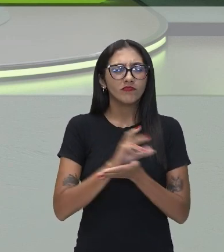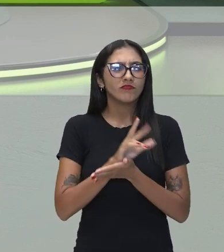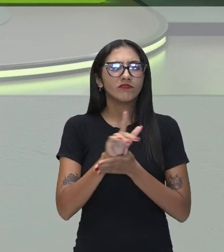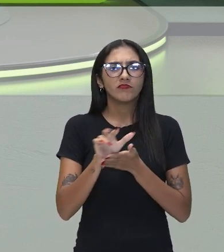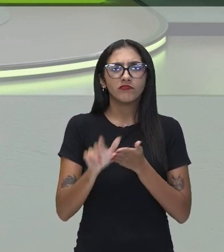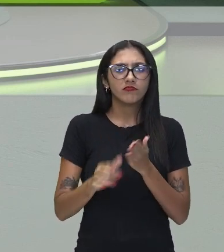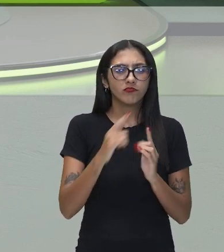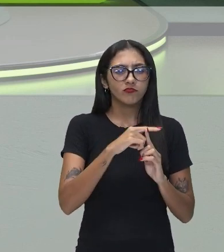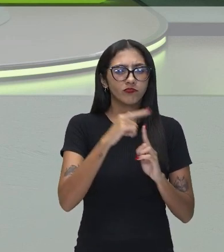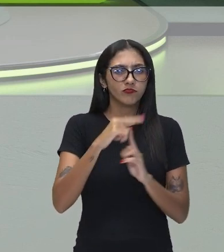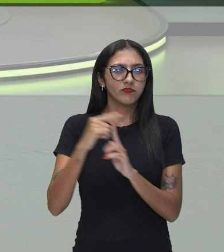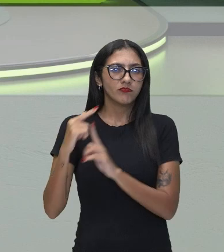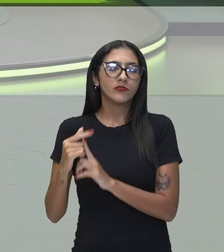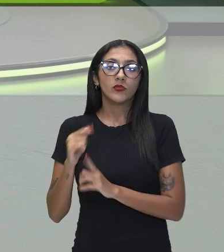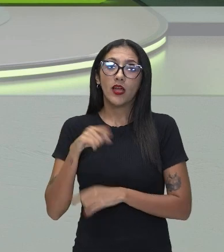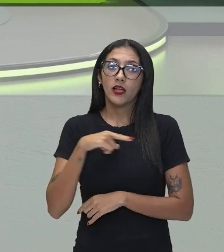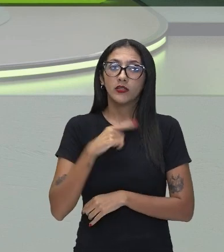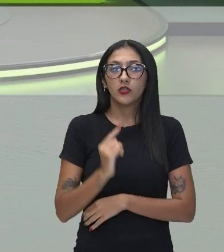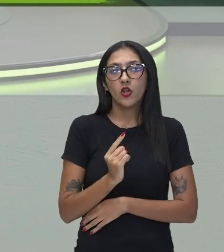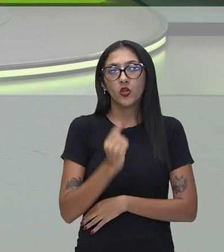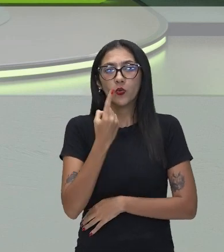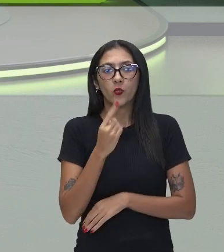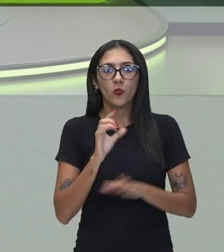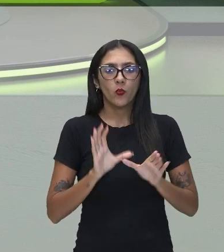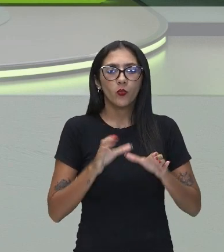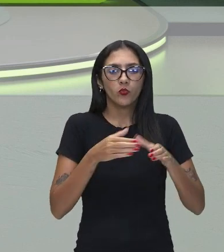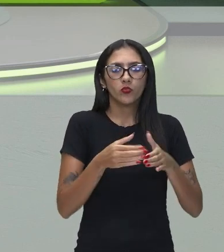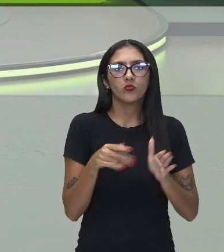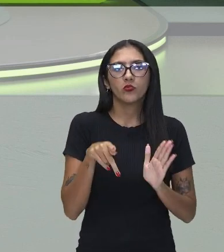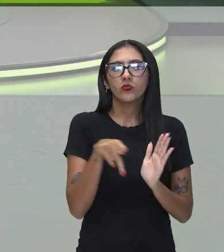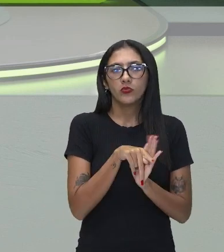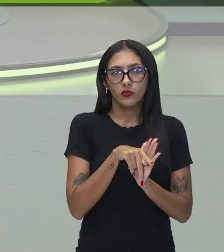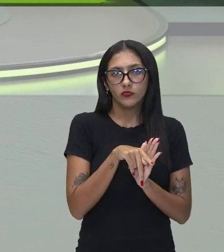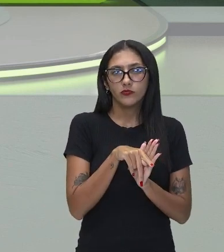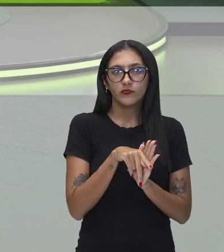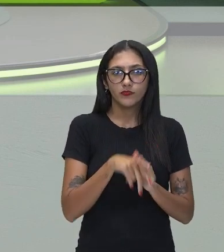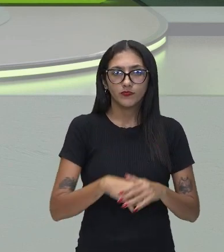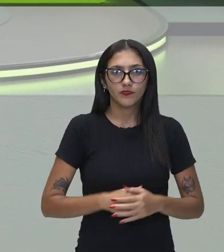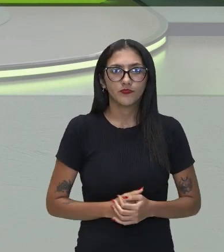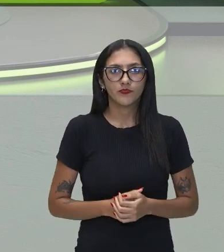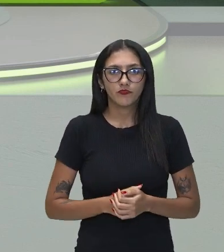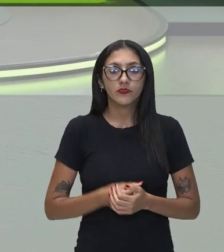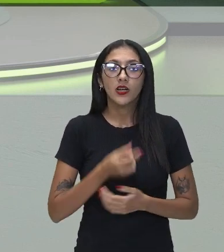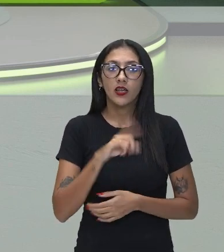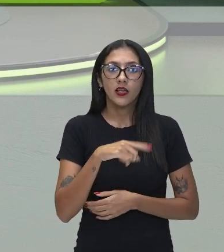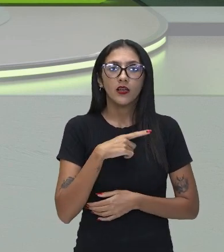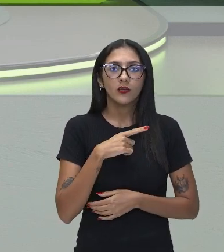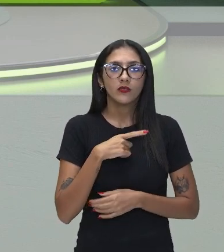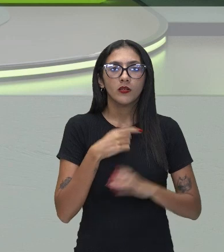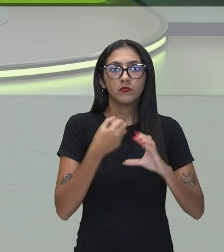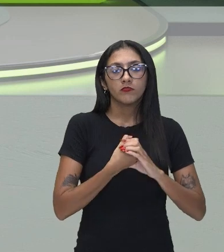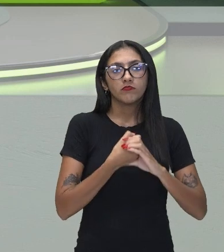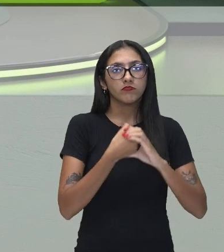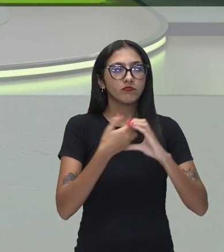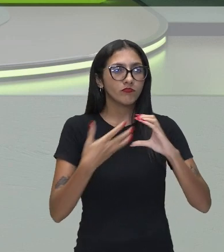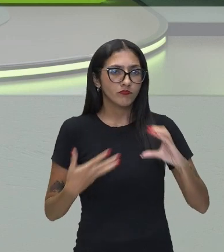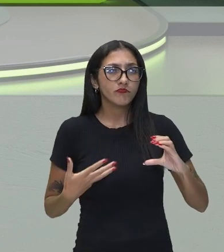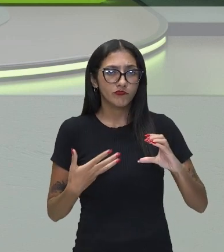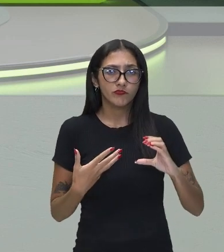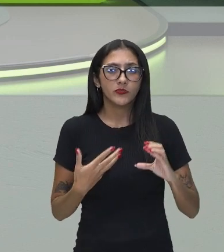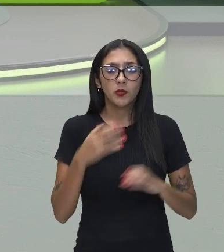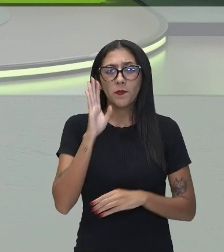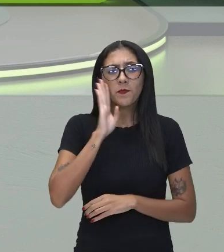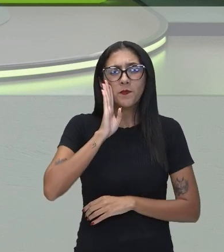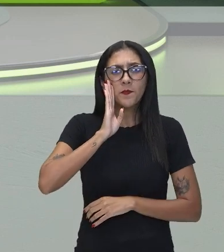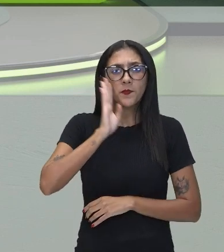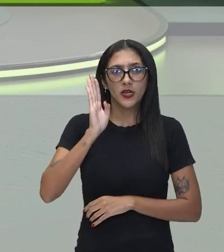oxigenada dessa tem um grupo funcional, que é uma característica marcante. Então,